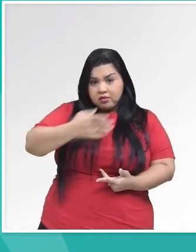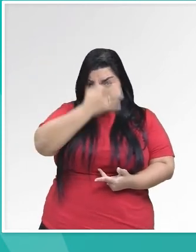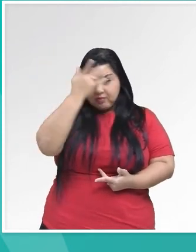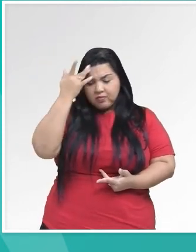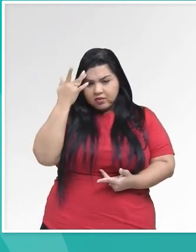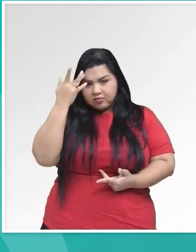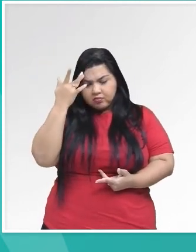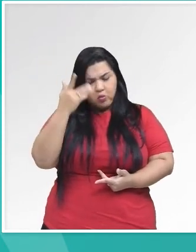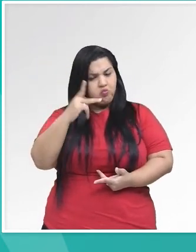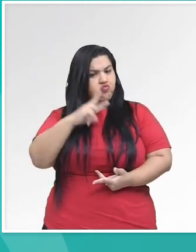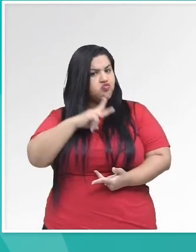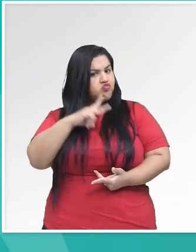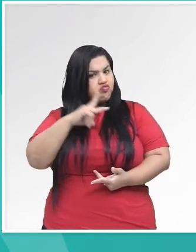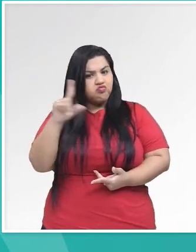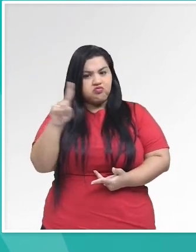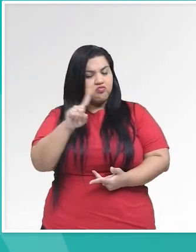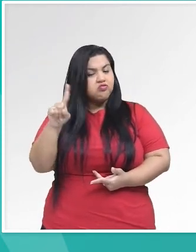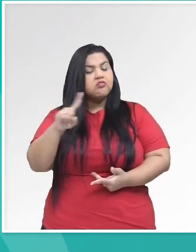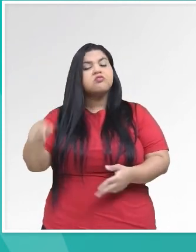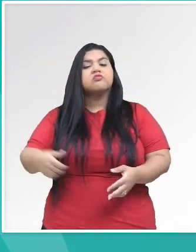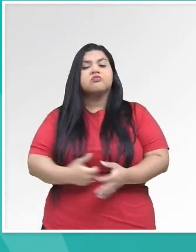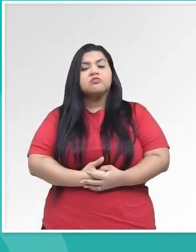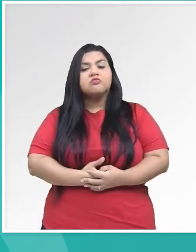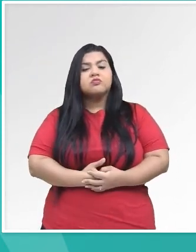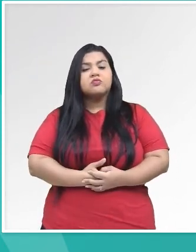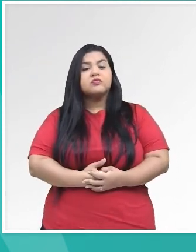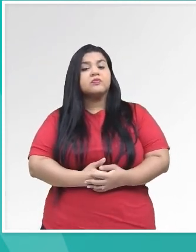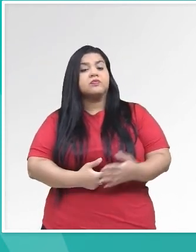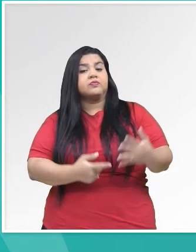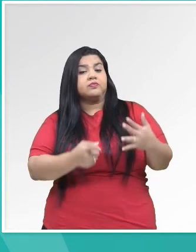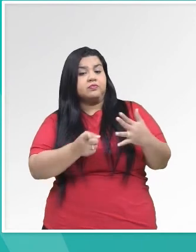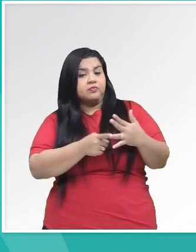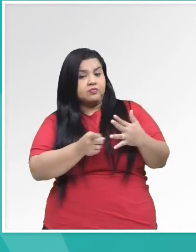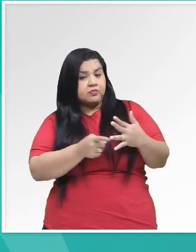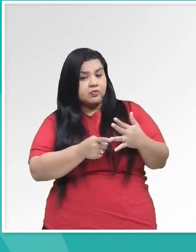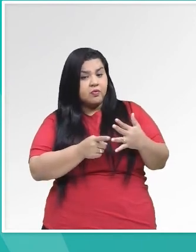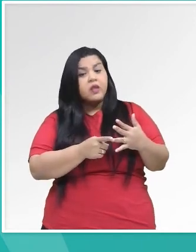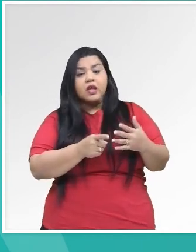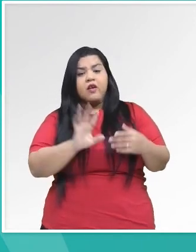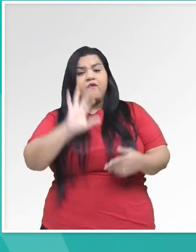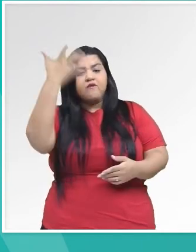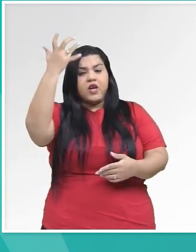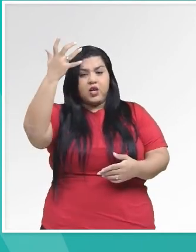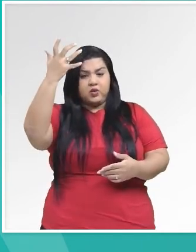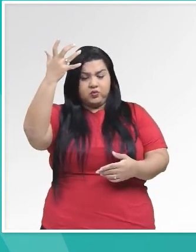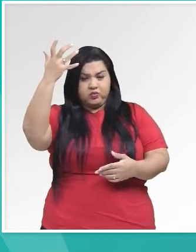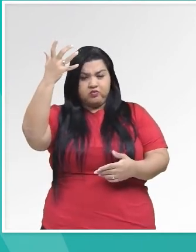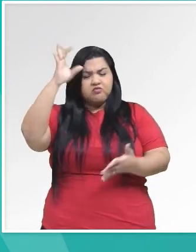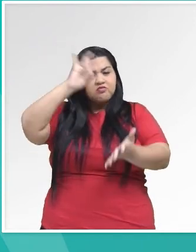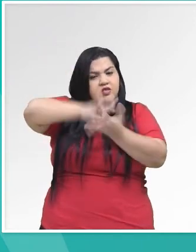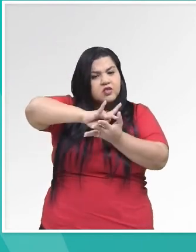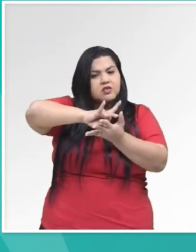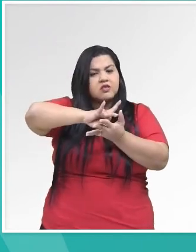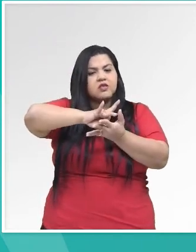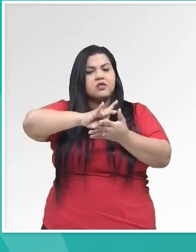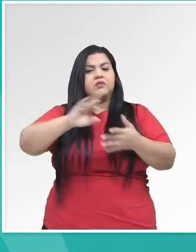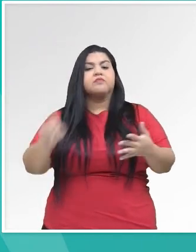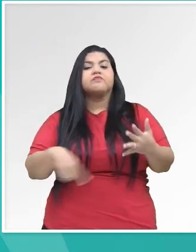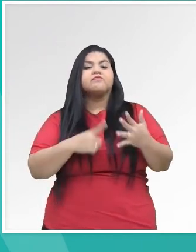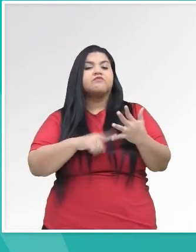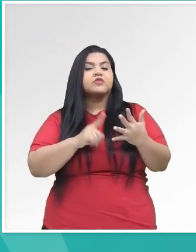pessoa, né? Então, fatos e acontecimentos reais, tá certo?